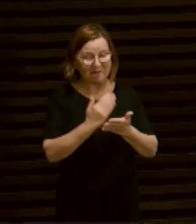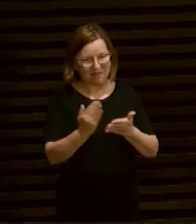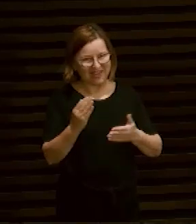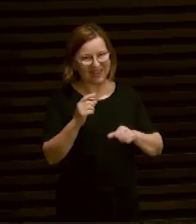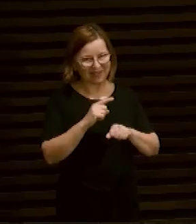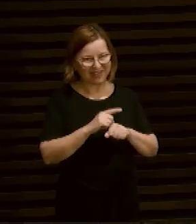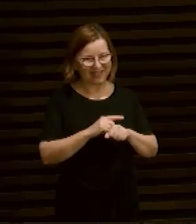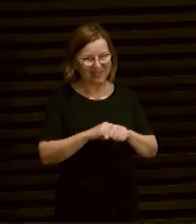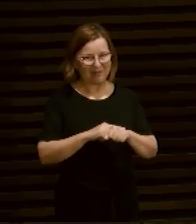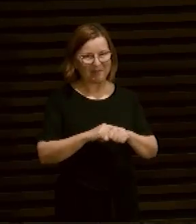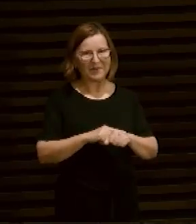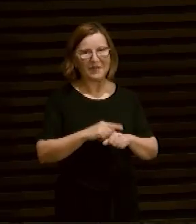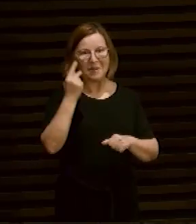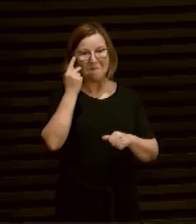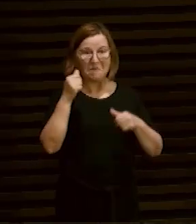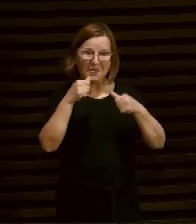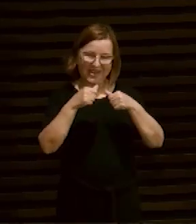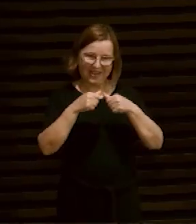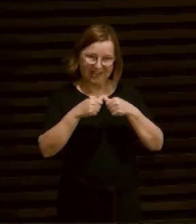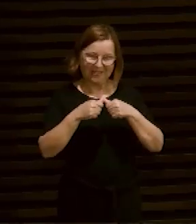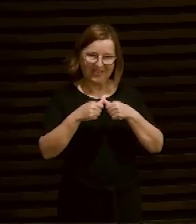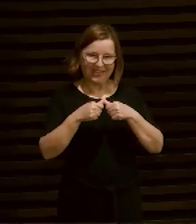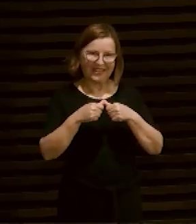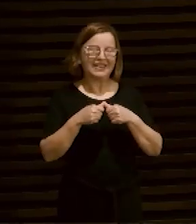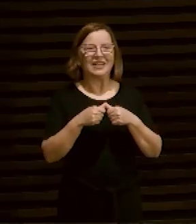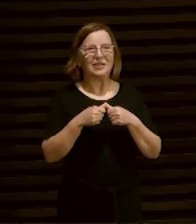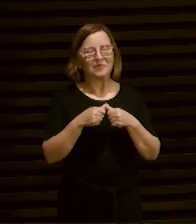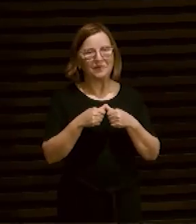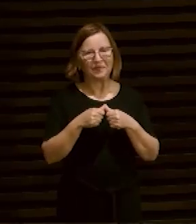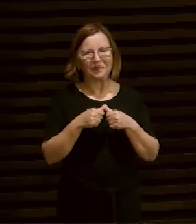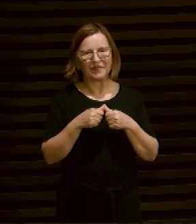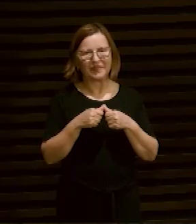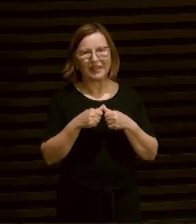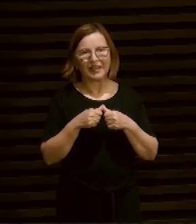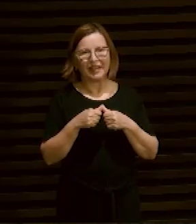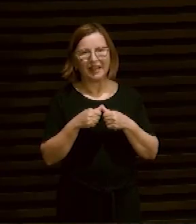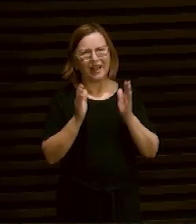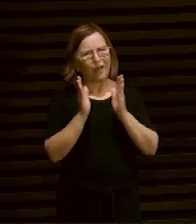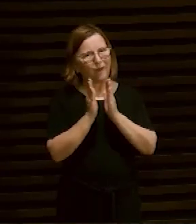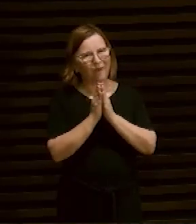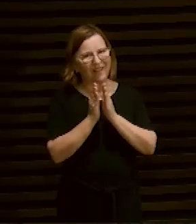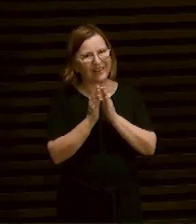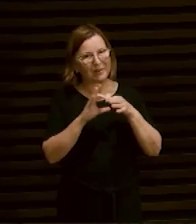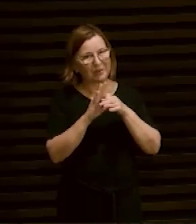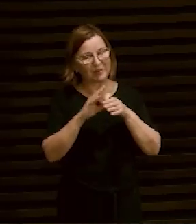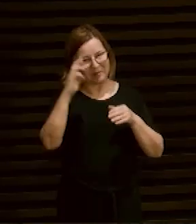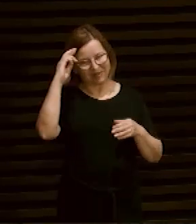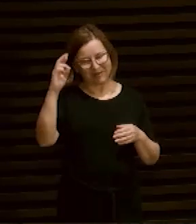gente ficar. A madrugada para mim está sendo ótima. Desde que eu tive Covid, Covid fez duas